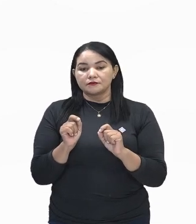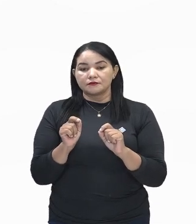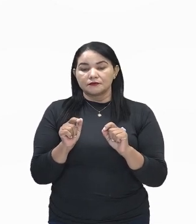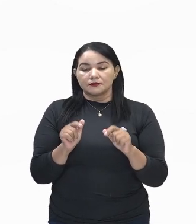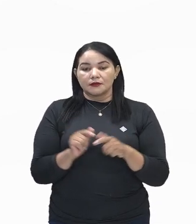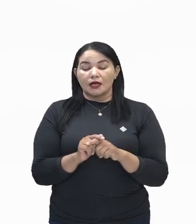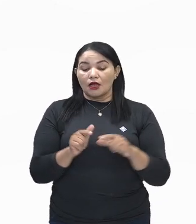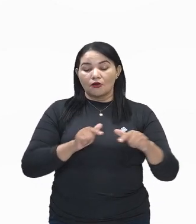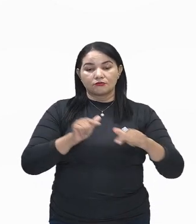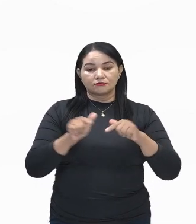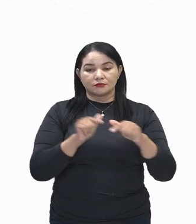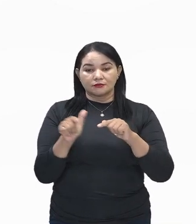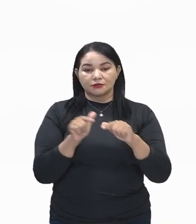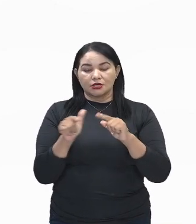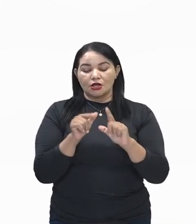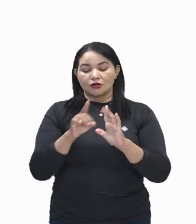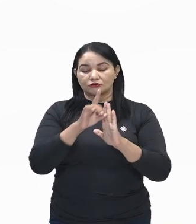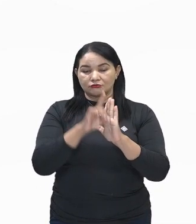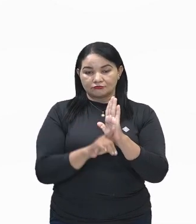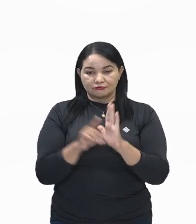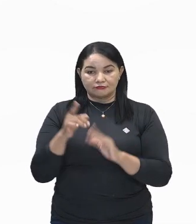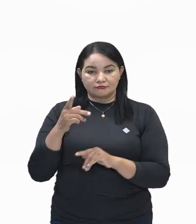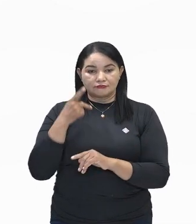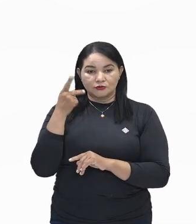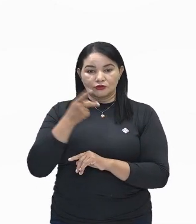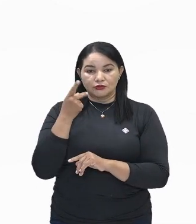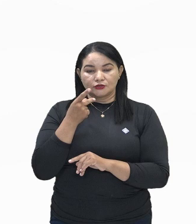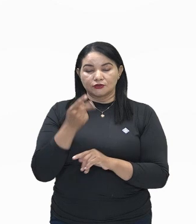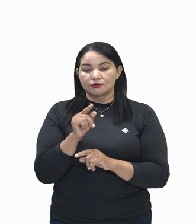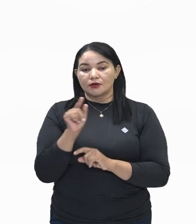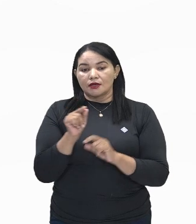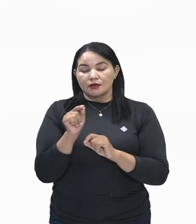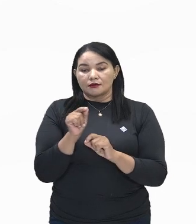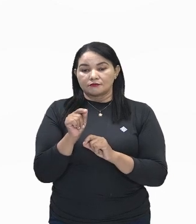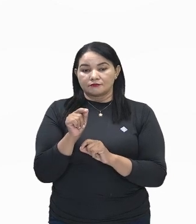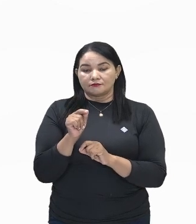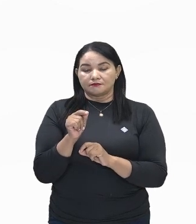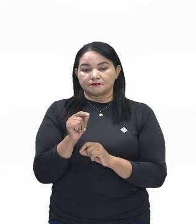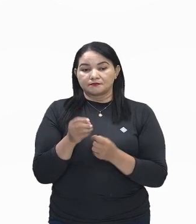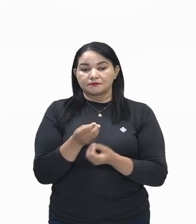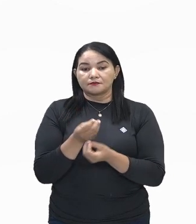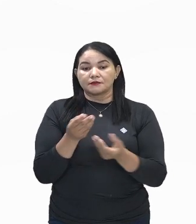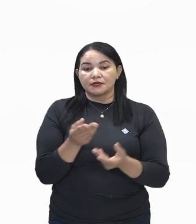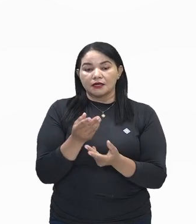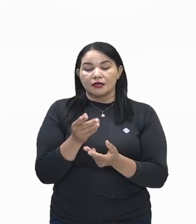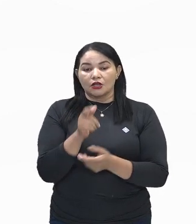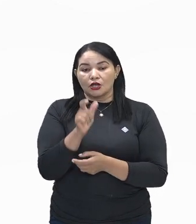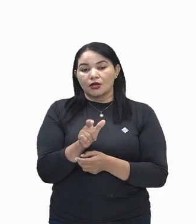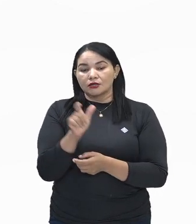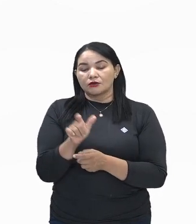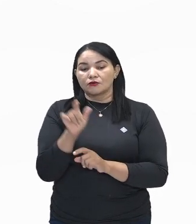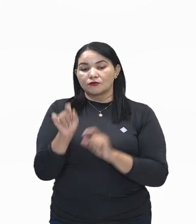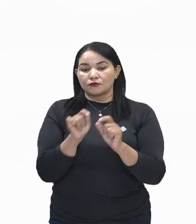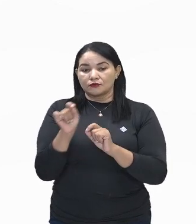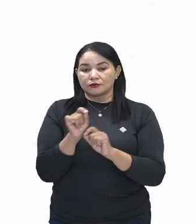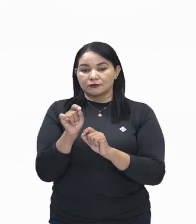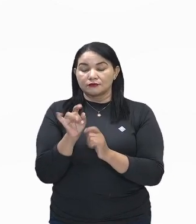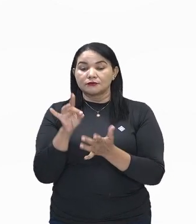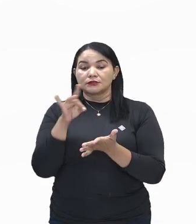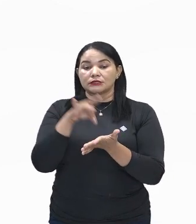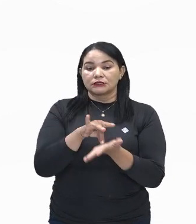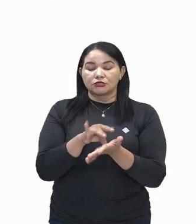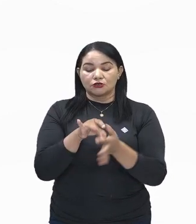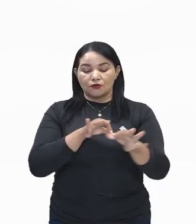direito político, vamos continuar aí, ó. Confere o quê? Confere legitimidade à organização